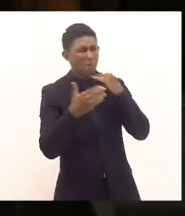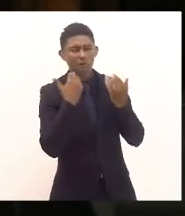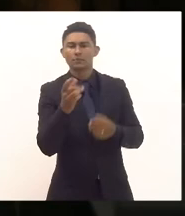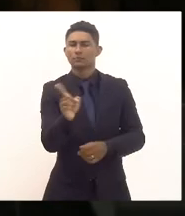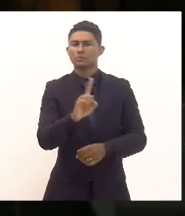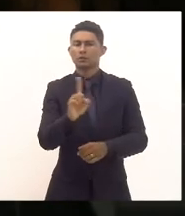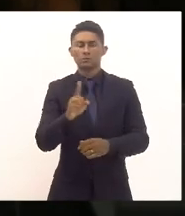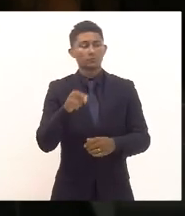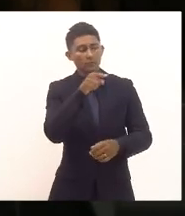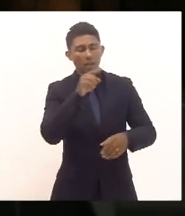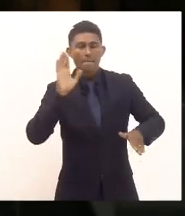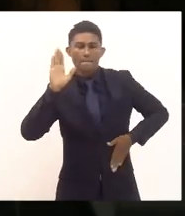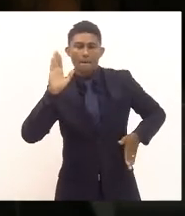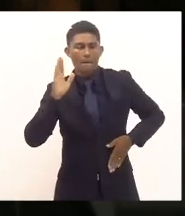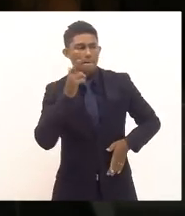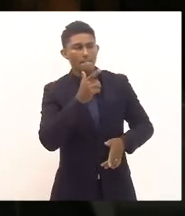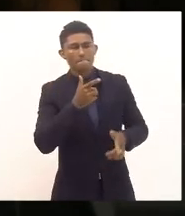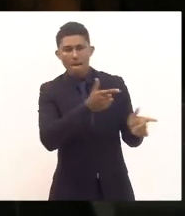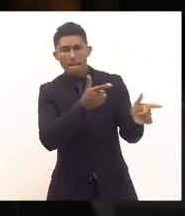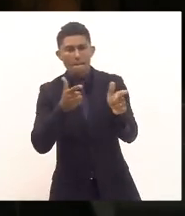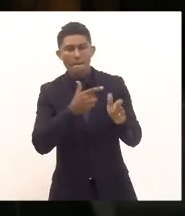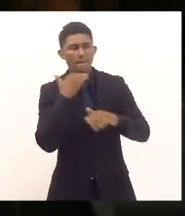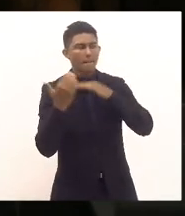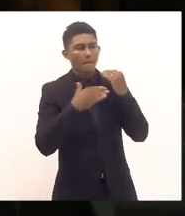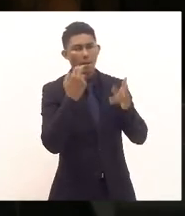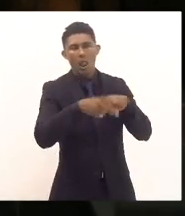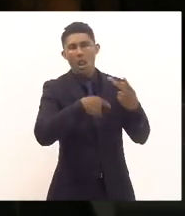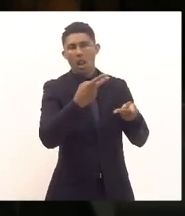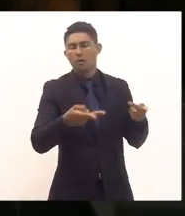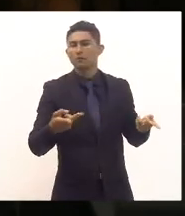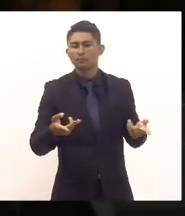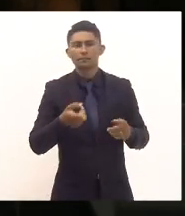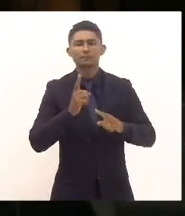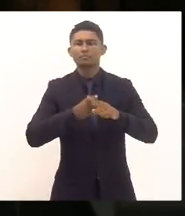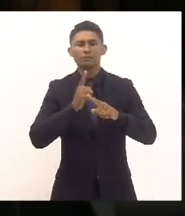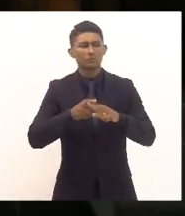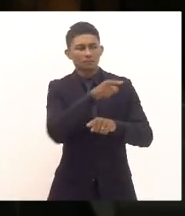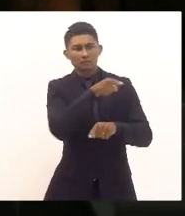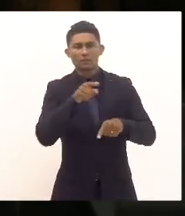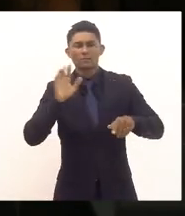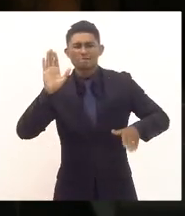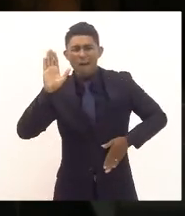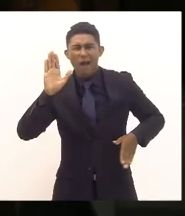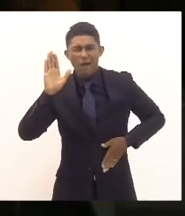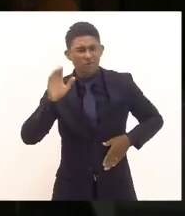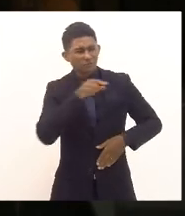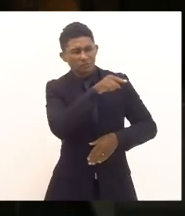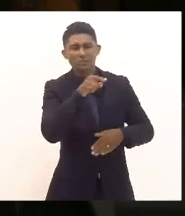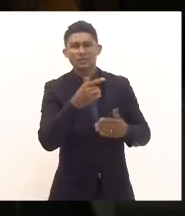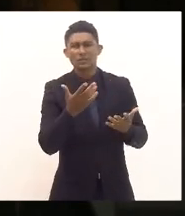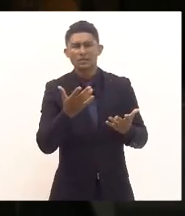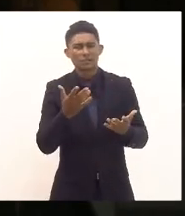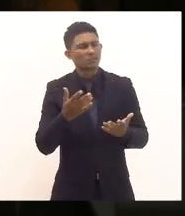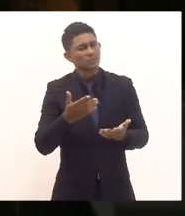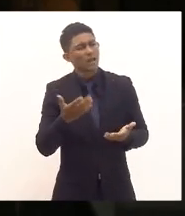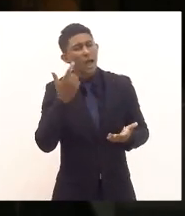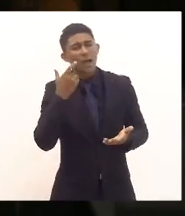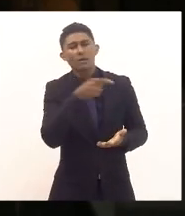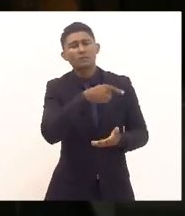faxina O que é um absurdo é um monte de vagabundo vai trabalhar